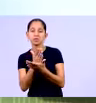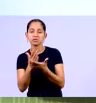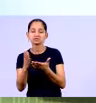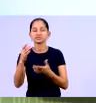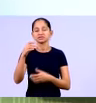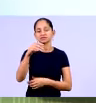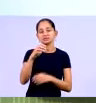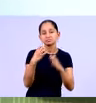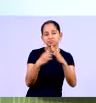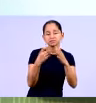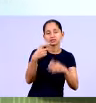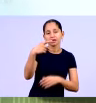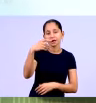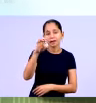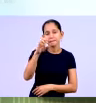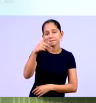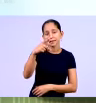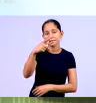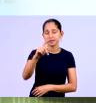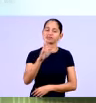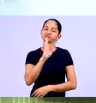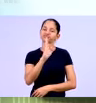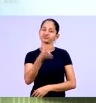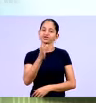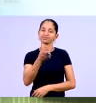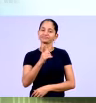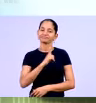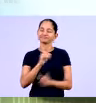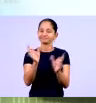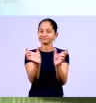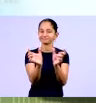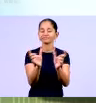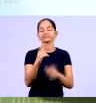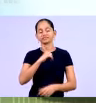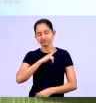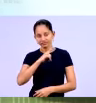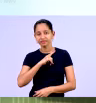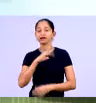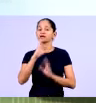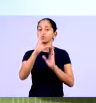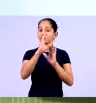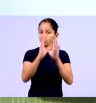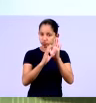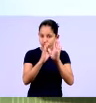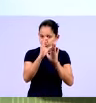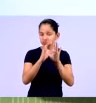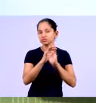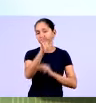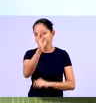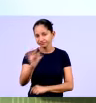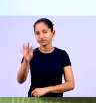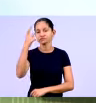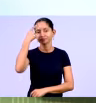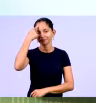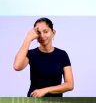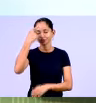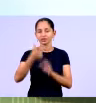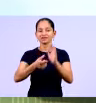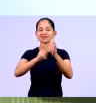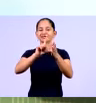de pequeno porte. Então, por isso que há necessidade do país, e a Constituição Federal trouxe essa proteção, para que